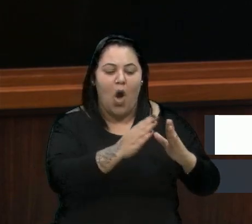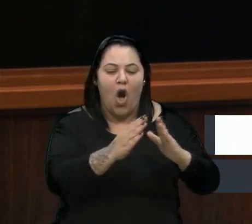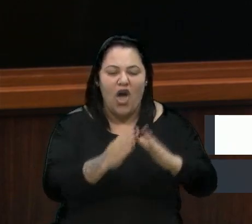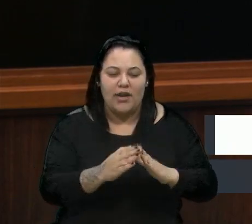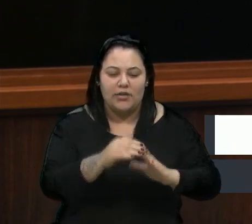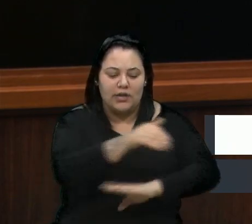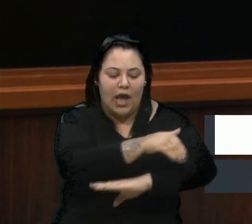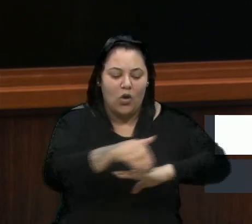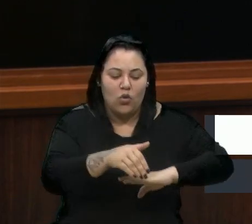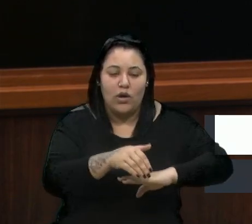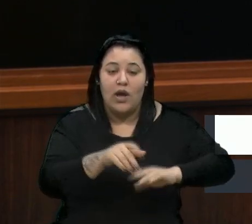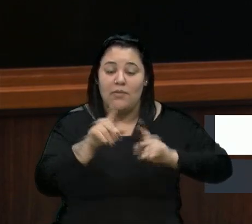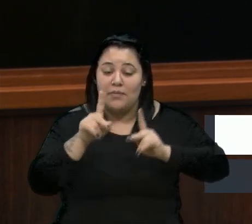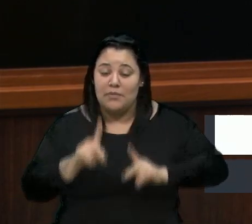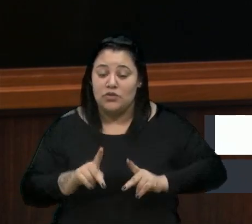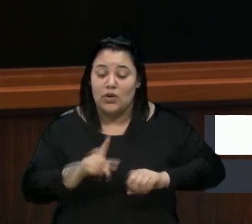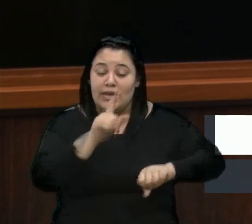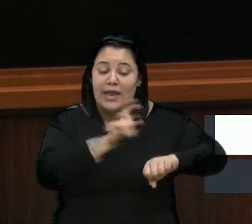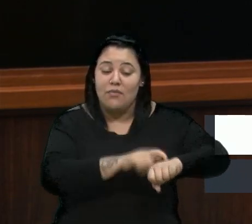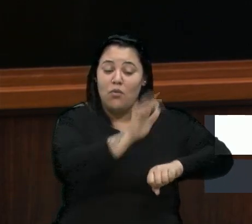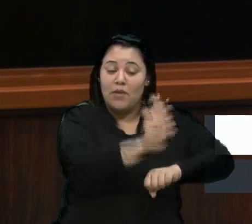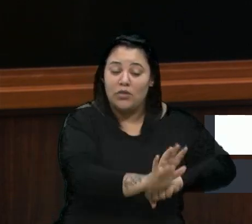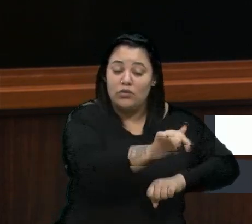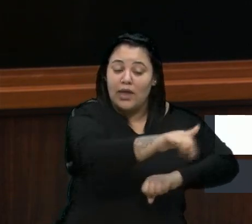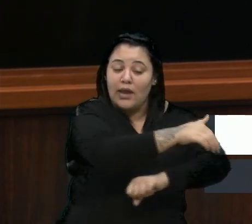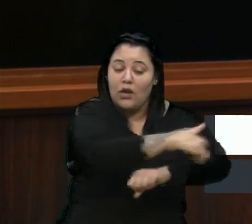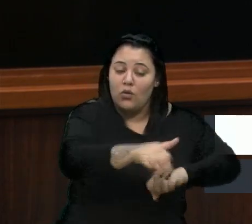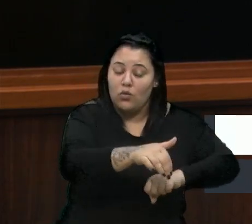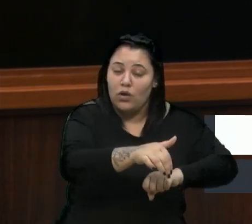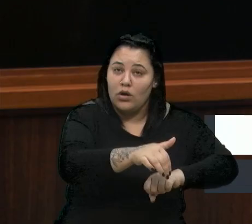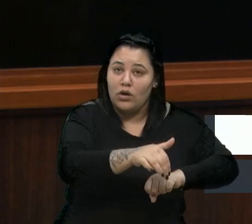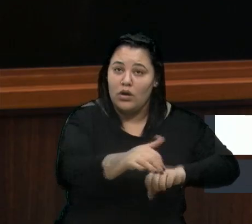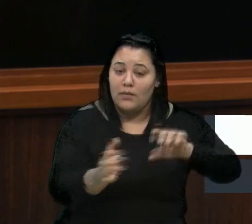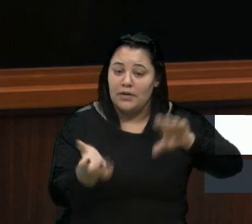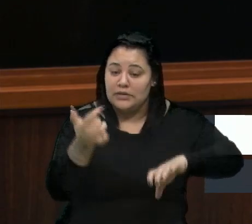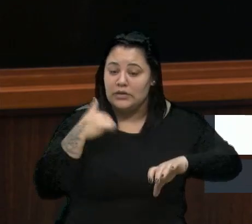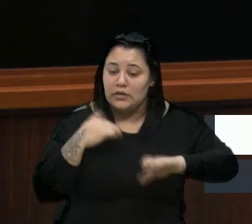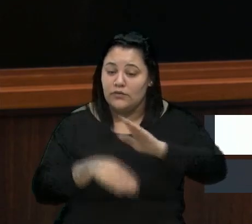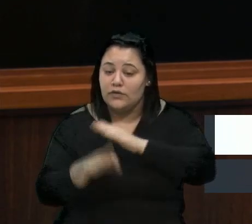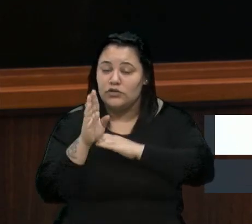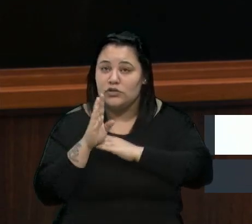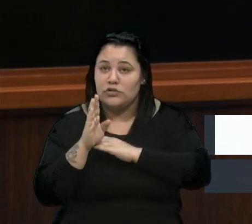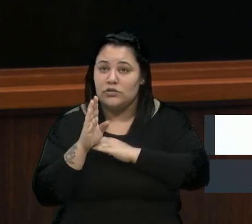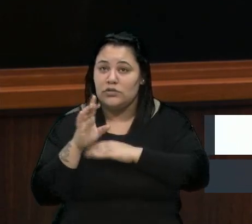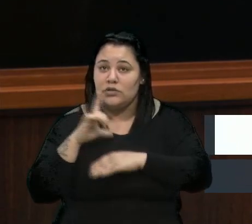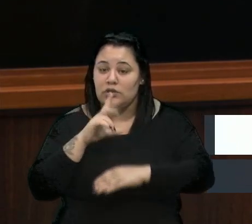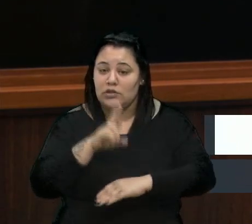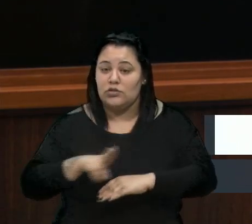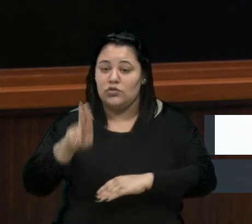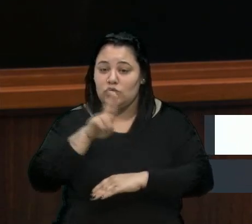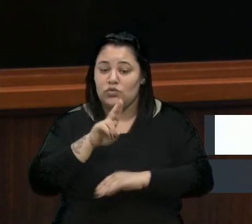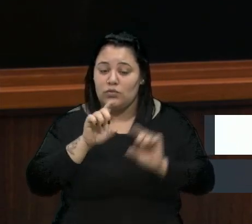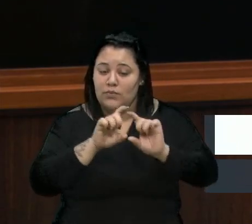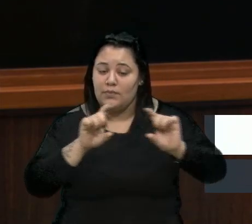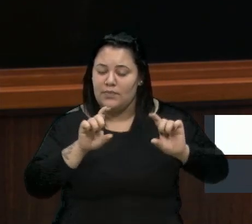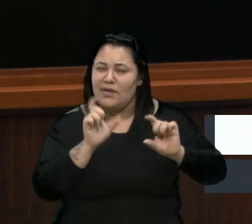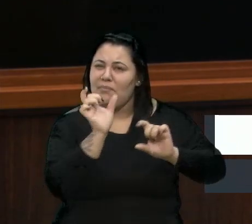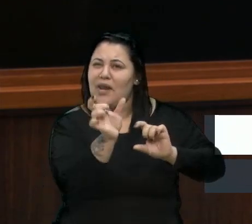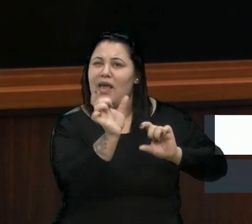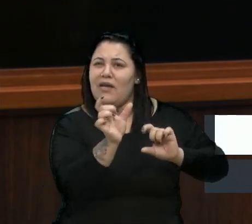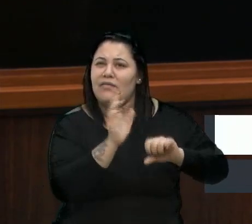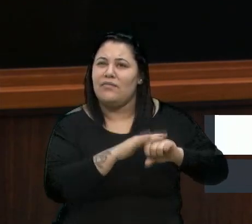pessoa em situação de rua naquele momento. Em Brasília, quando eu fui lá, eles usam um termo até mais interessante,